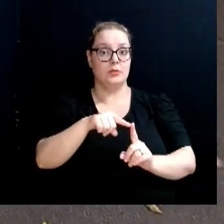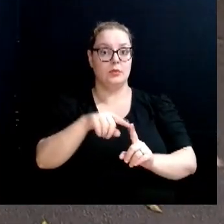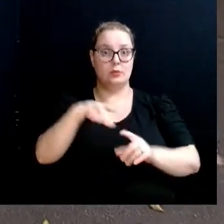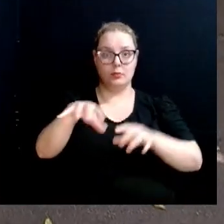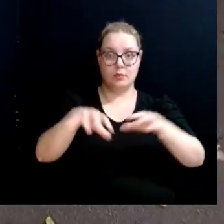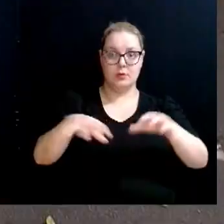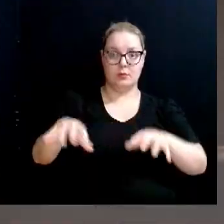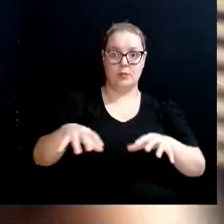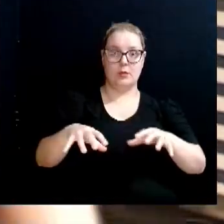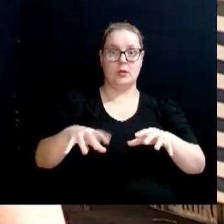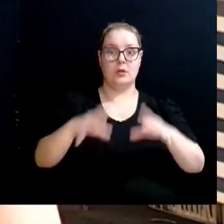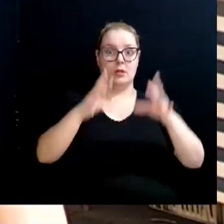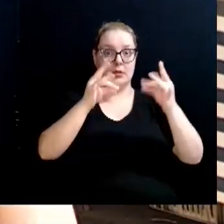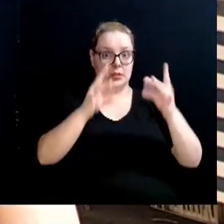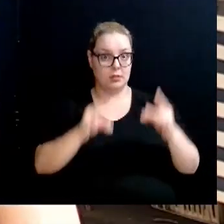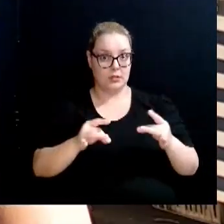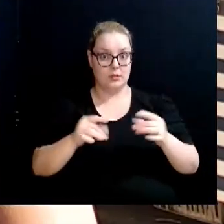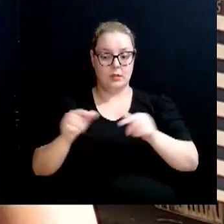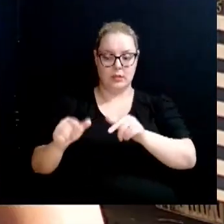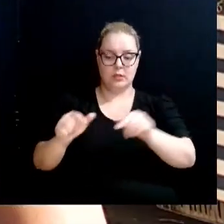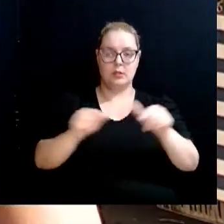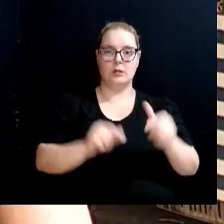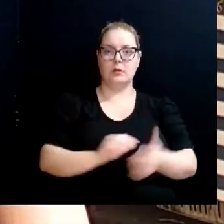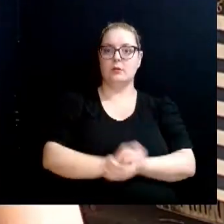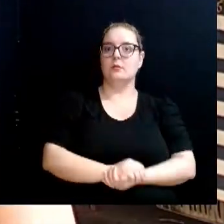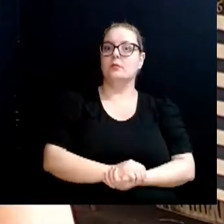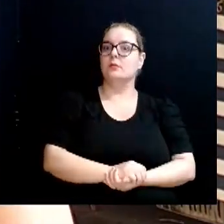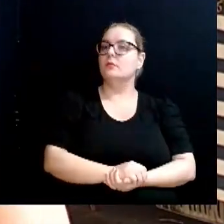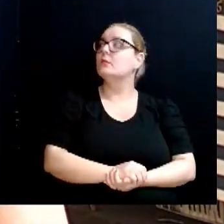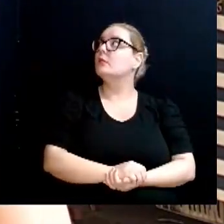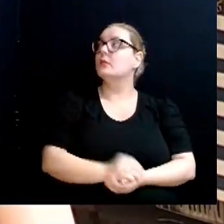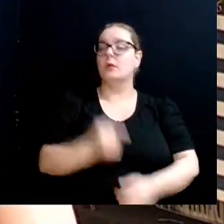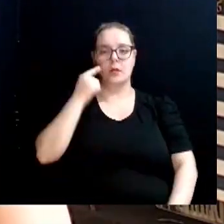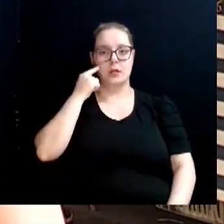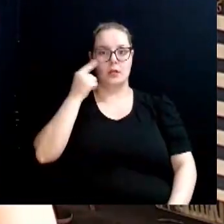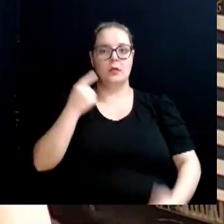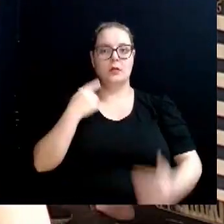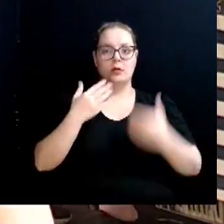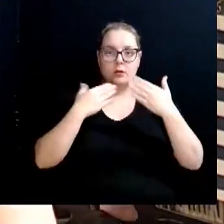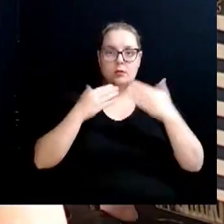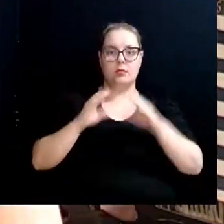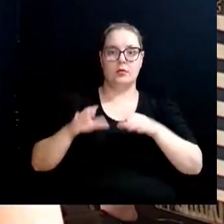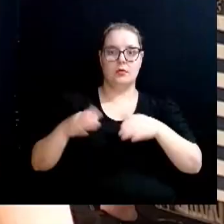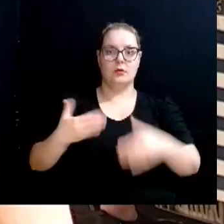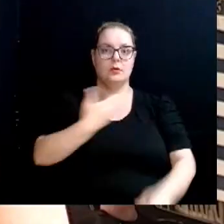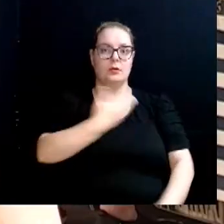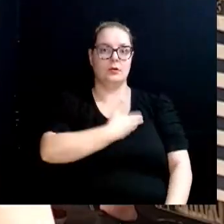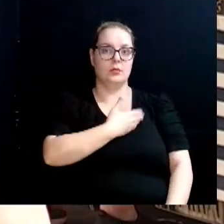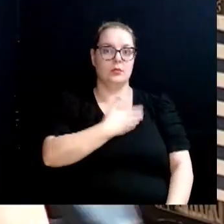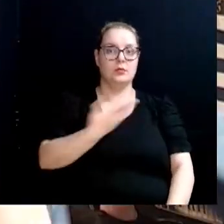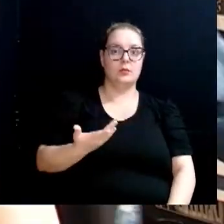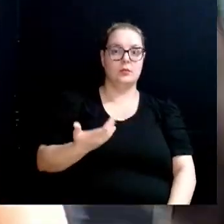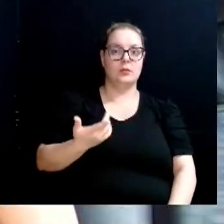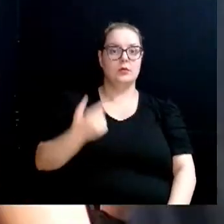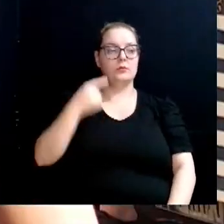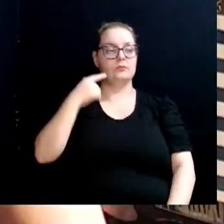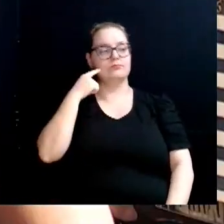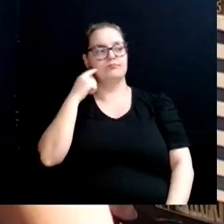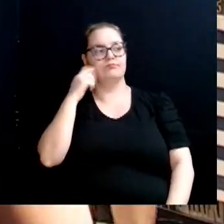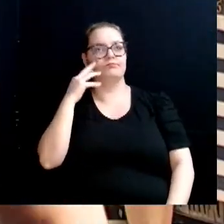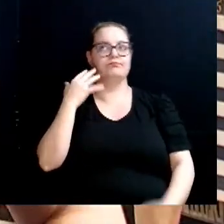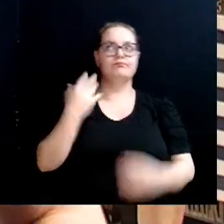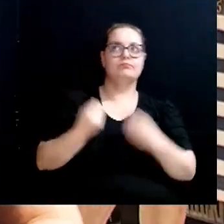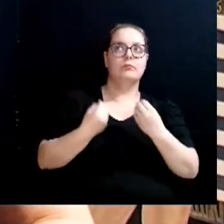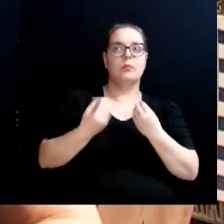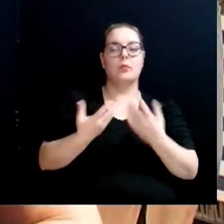descrever esses pontos. A ideia surgiu ali de uma conversa entre o nosso grupo de amigos, né? A gente foi pensando o que a gente pode fazer, né, na disciplina de